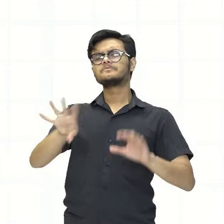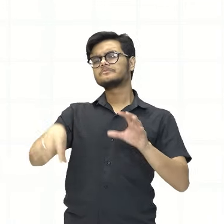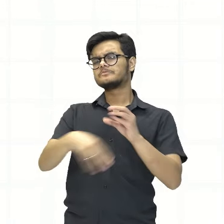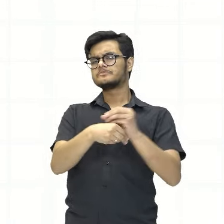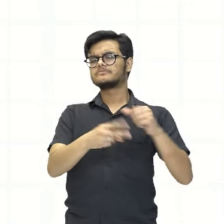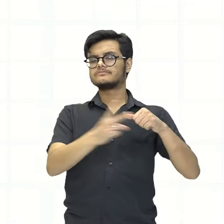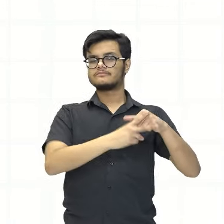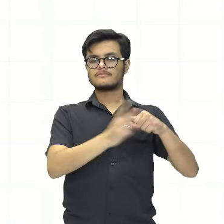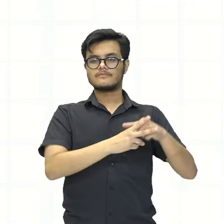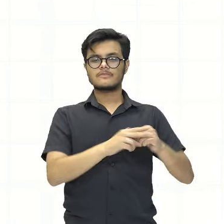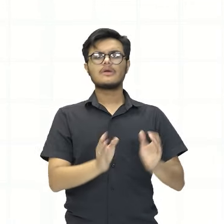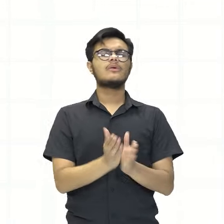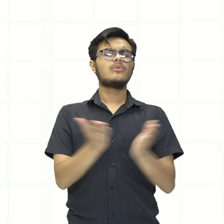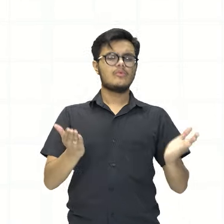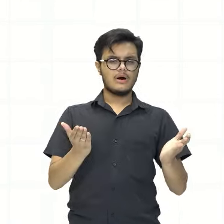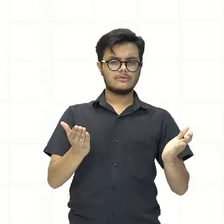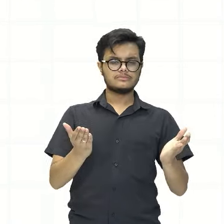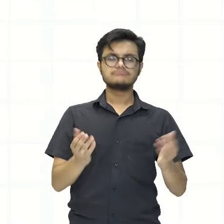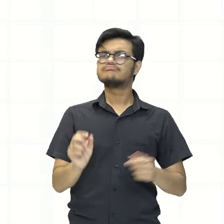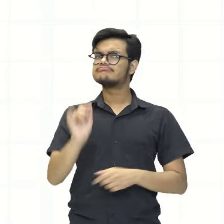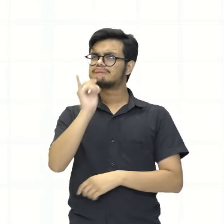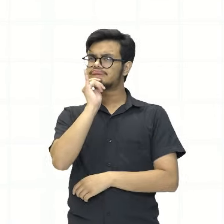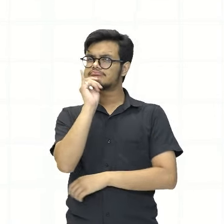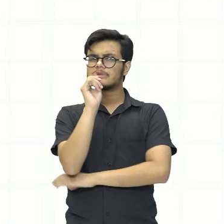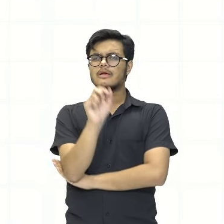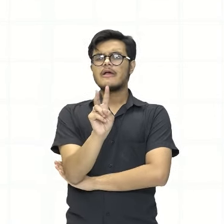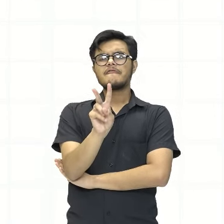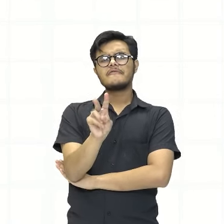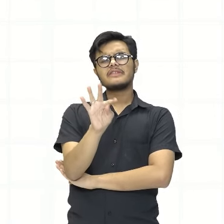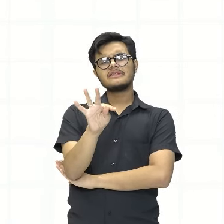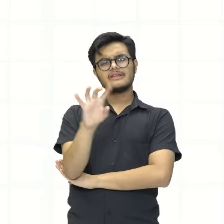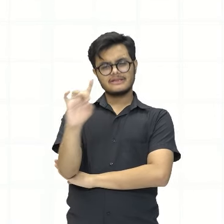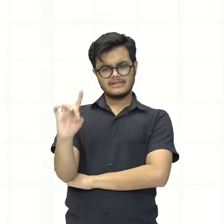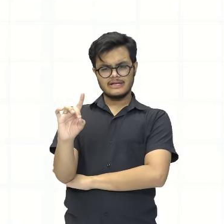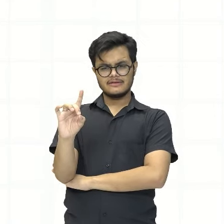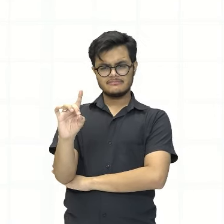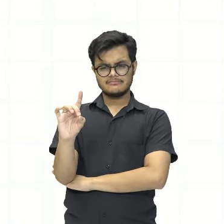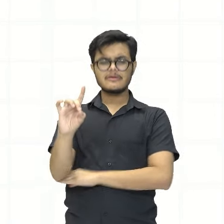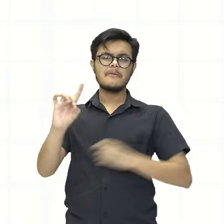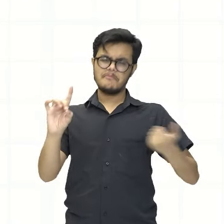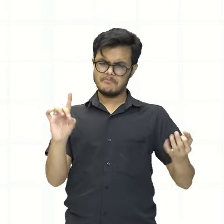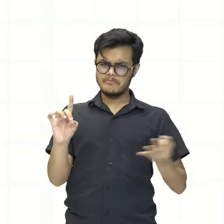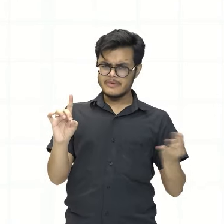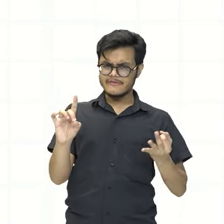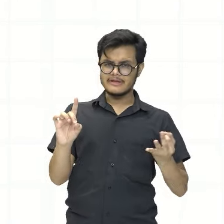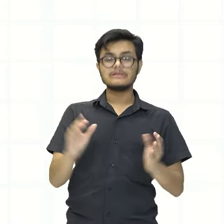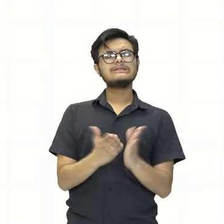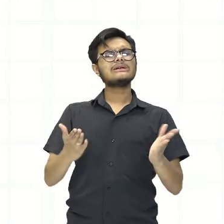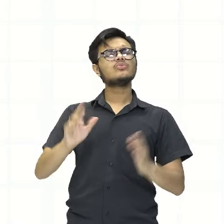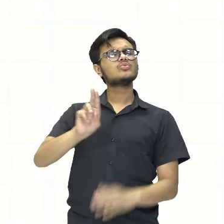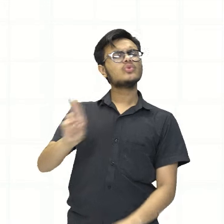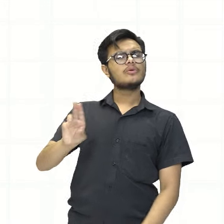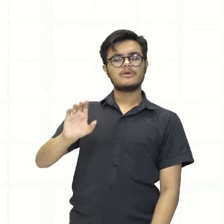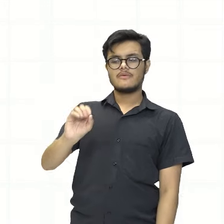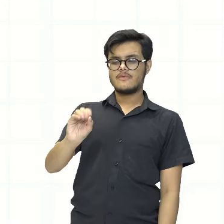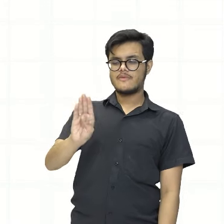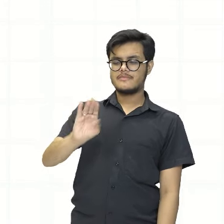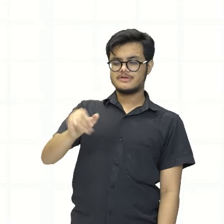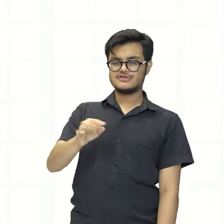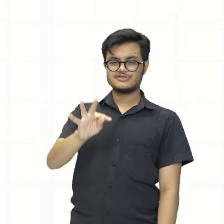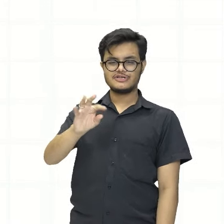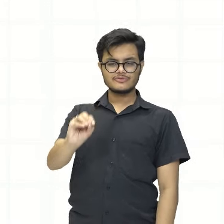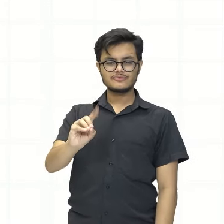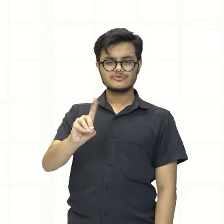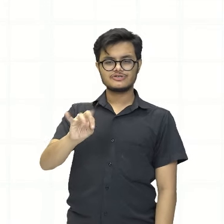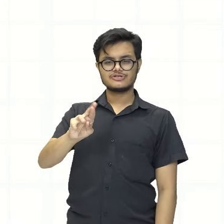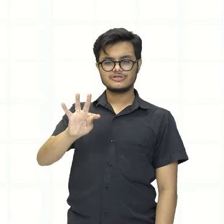do verbo transitivo direto ora o nome do complemento do verbo transitivo direto é objeto direto tá aqui na cartela